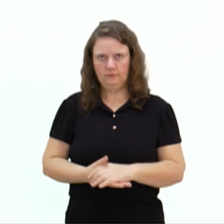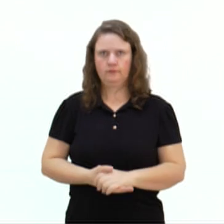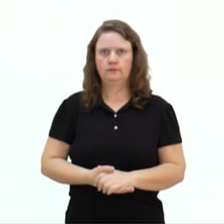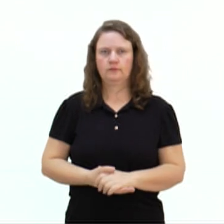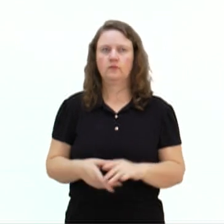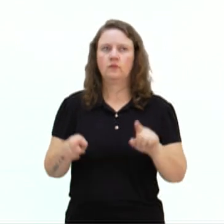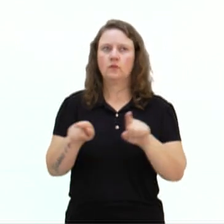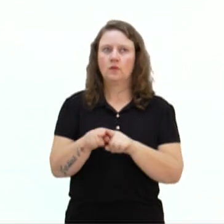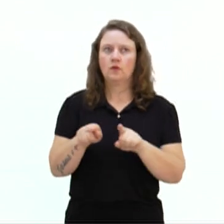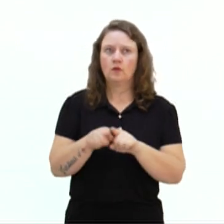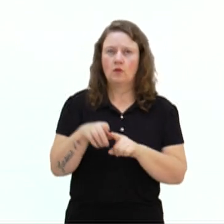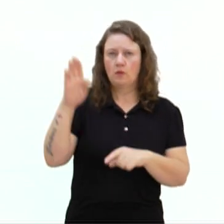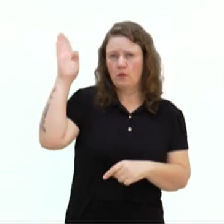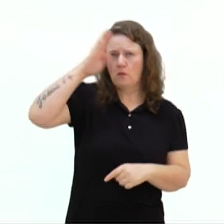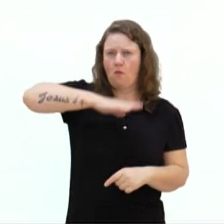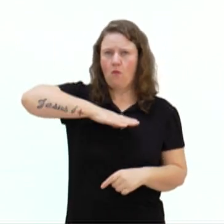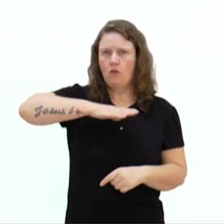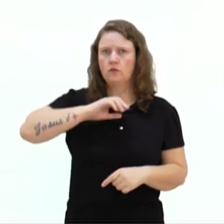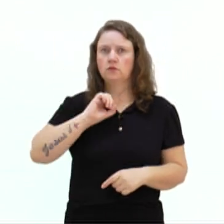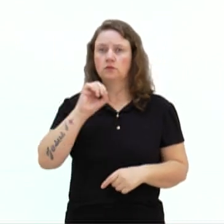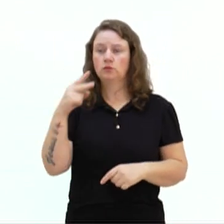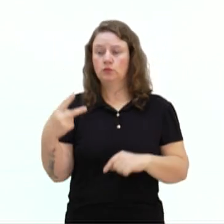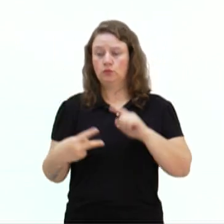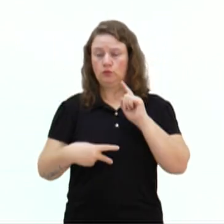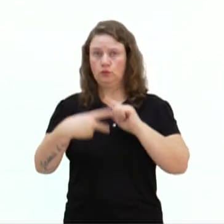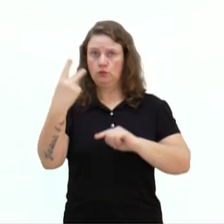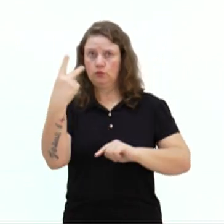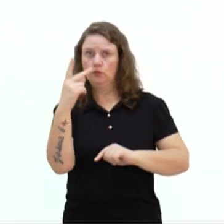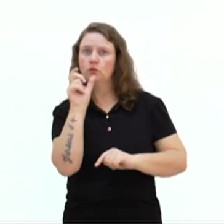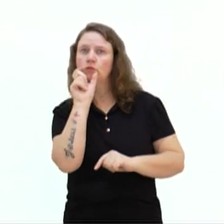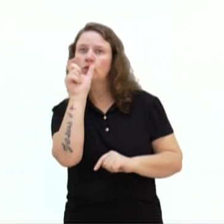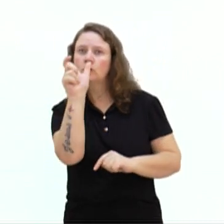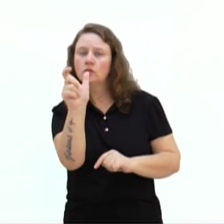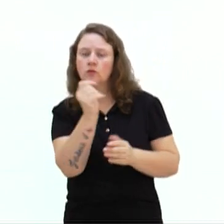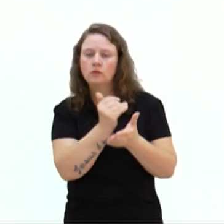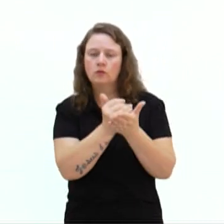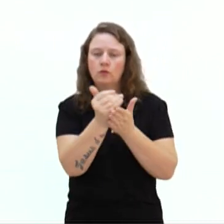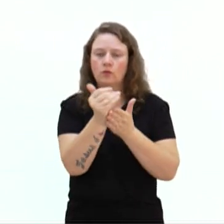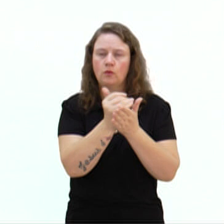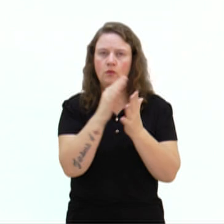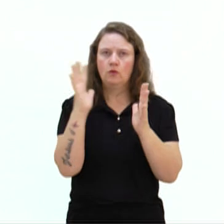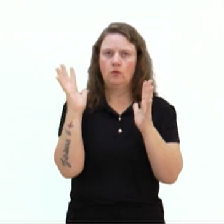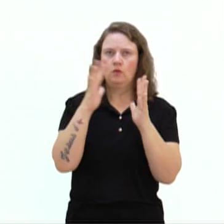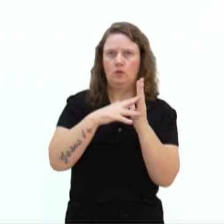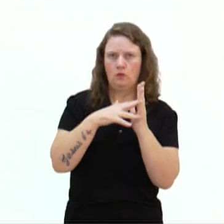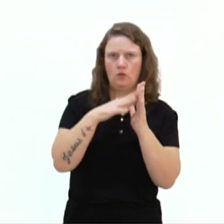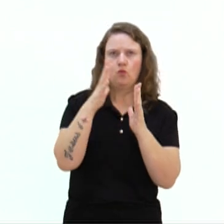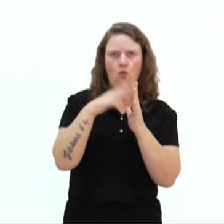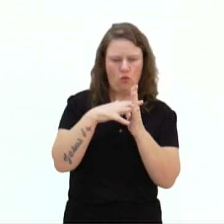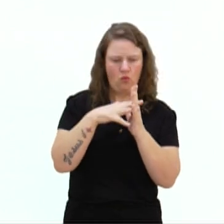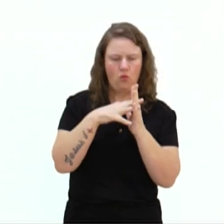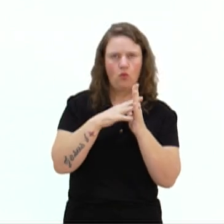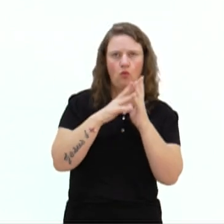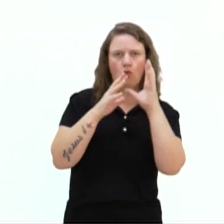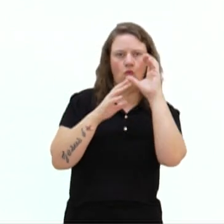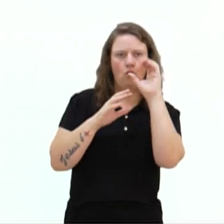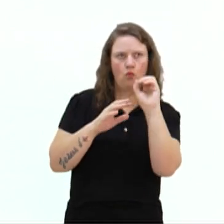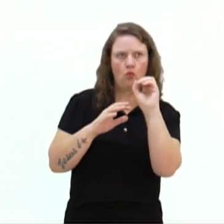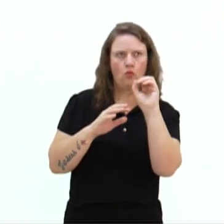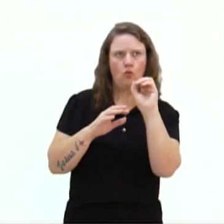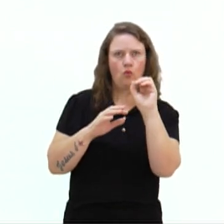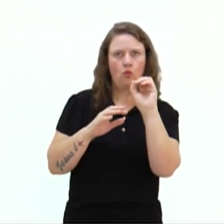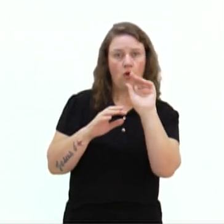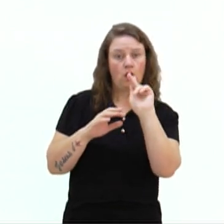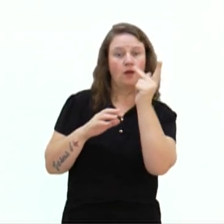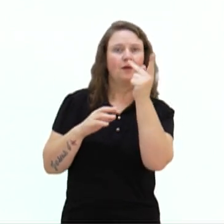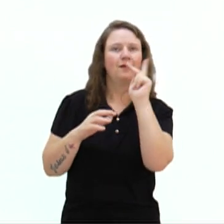diante do advérbio mal, quando a segunda palavra começa por vogal ou H, o hífen